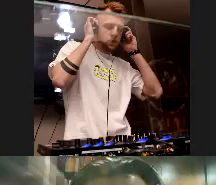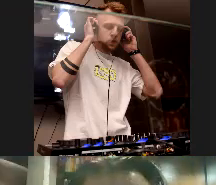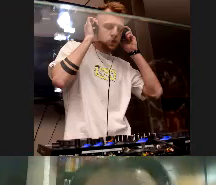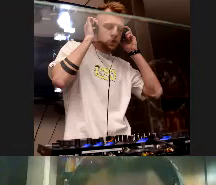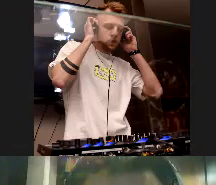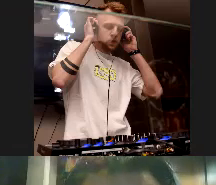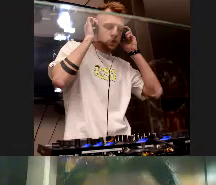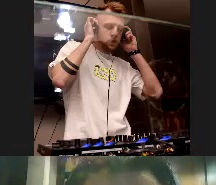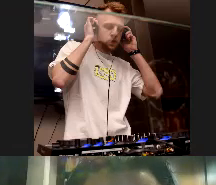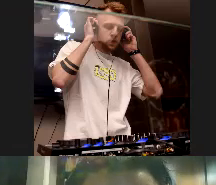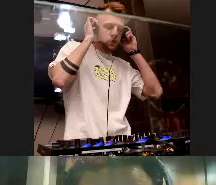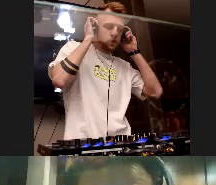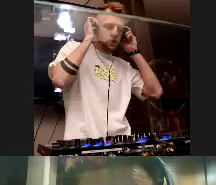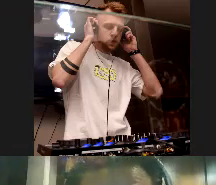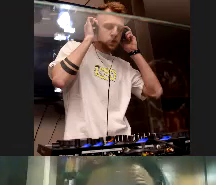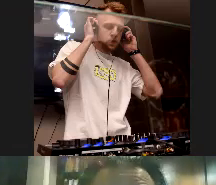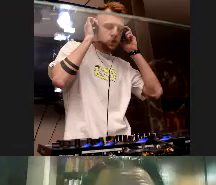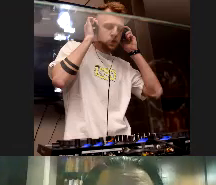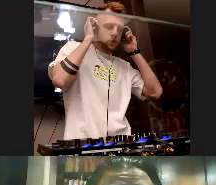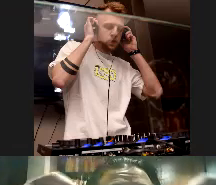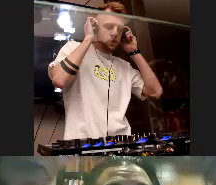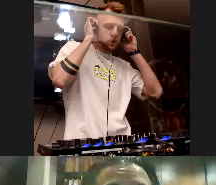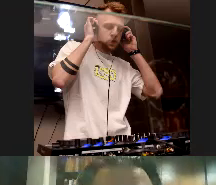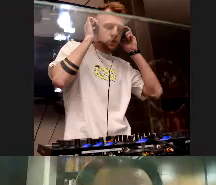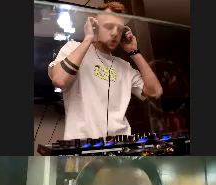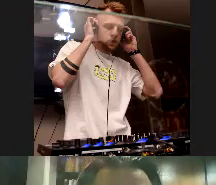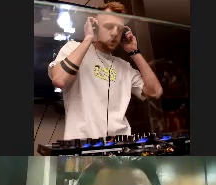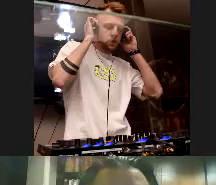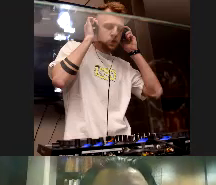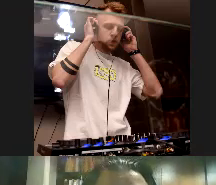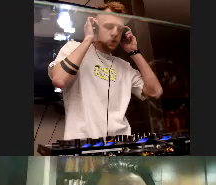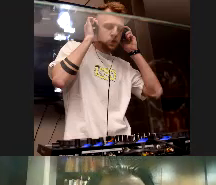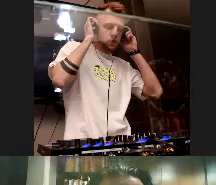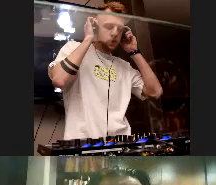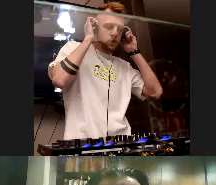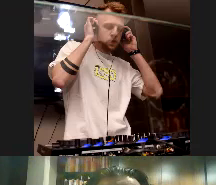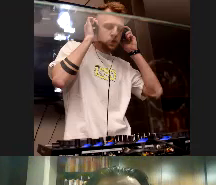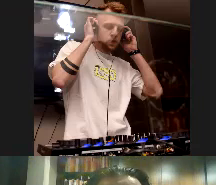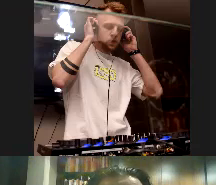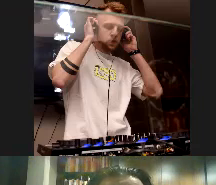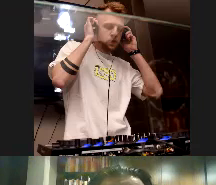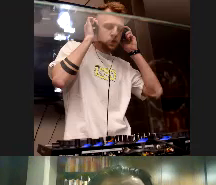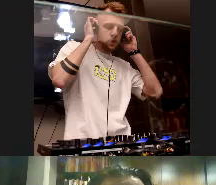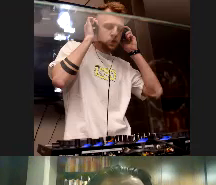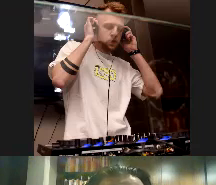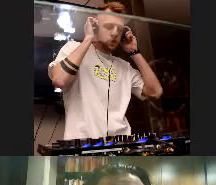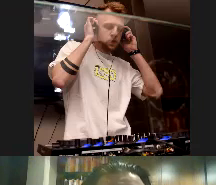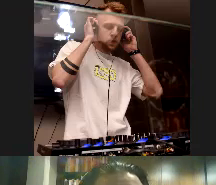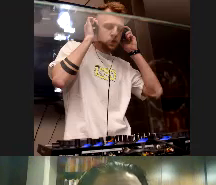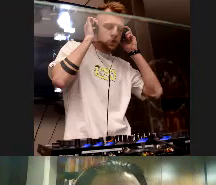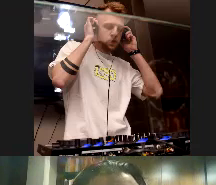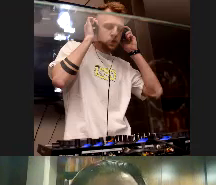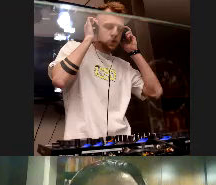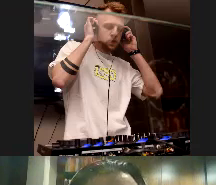mundo, parou no tempo. Agora, tu tem que melhorar, mas a gente não